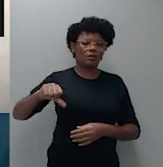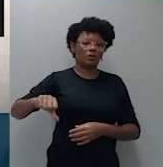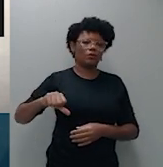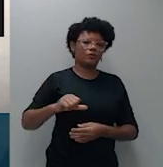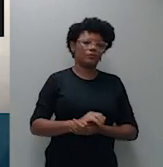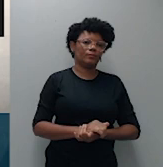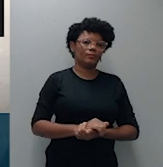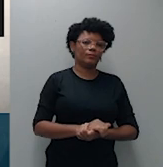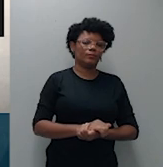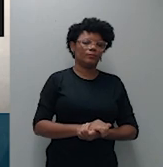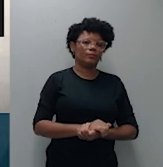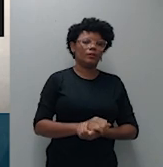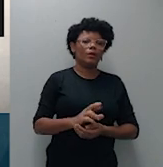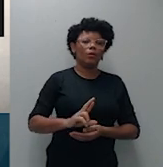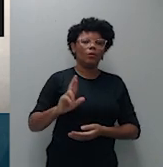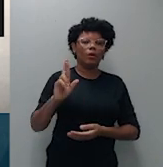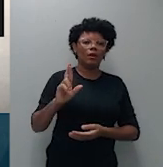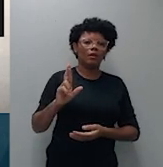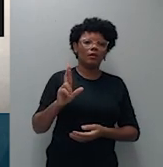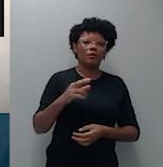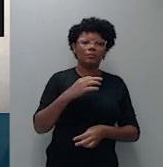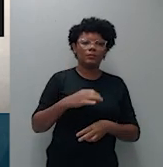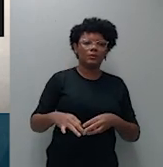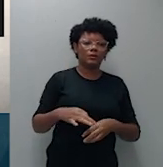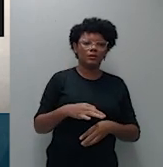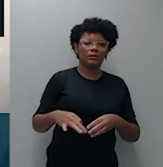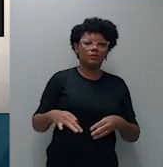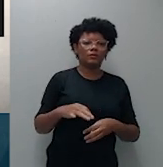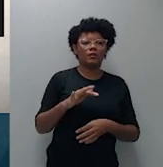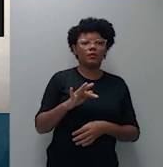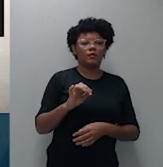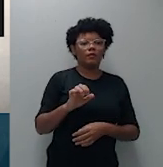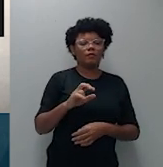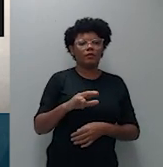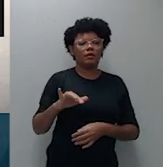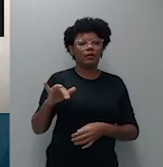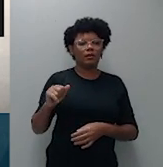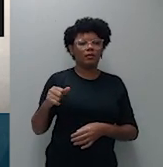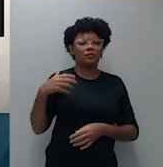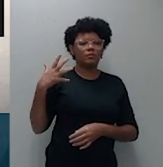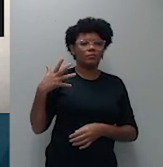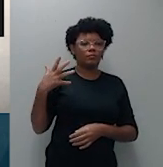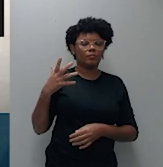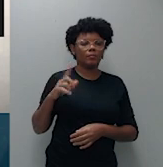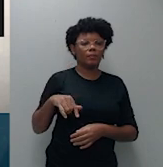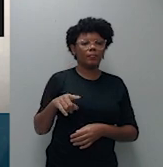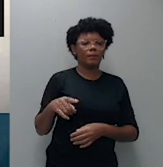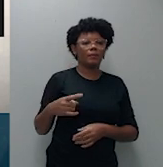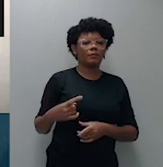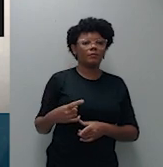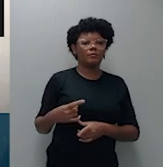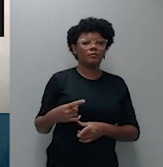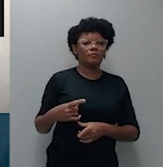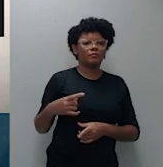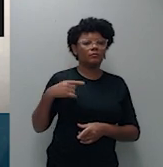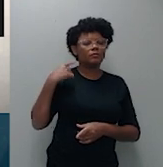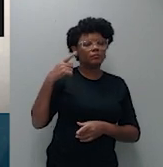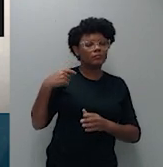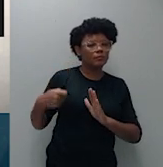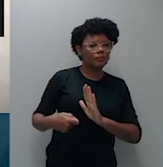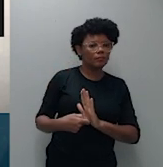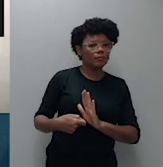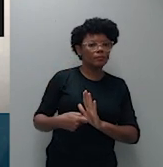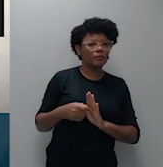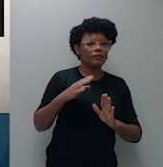269 relatoria do ministro Antônio Carlos Ferreira a sustentação é porque Doutora